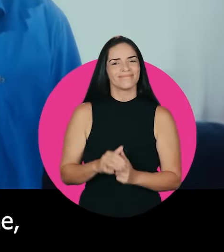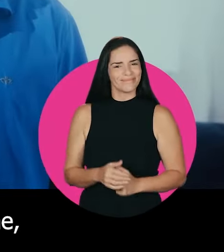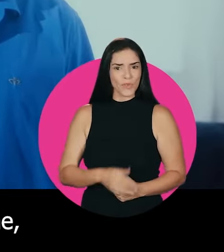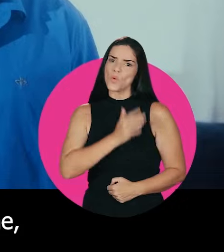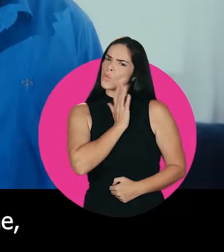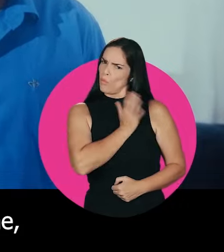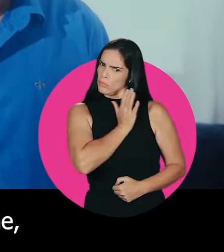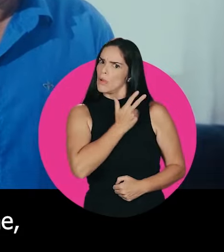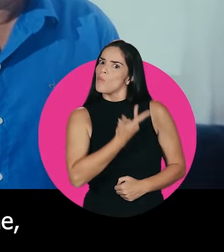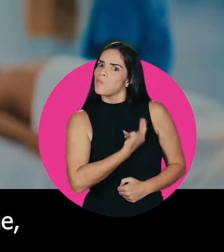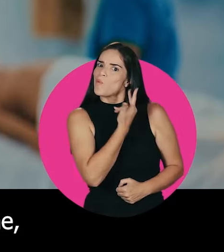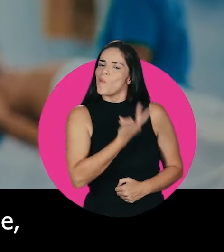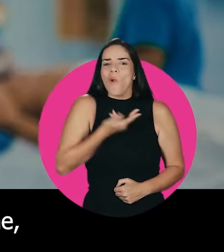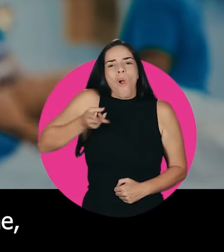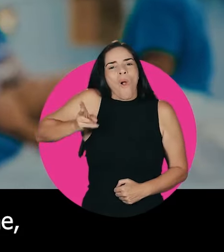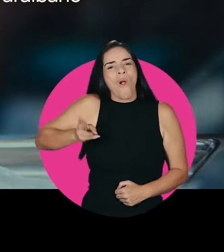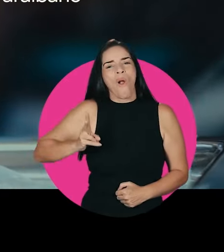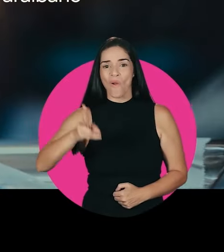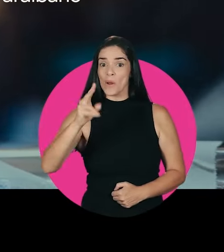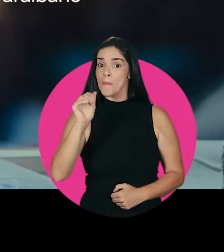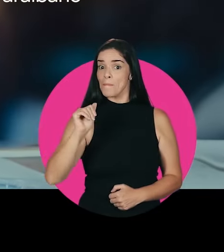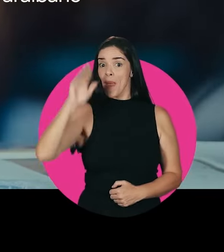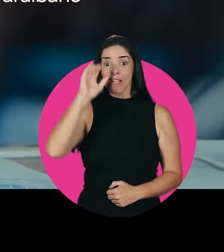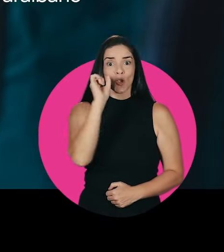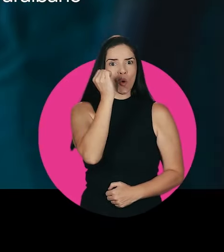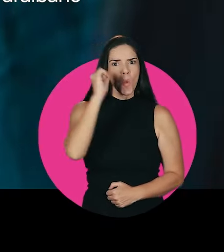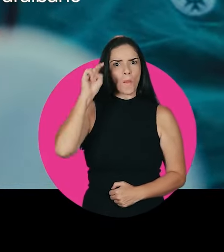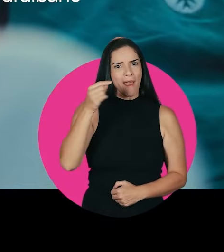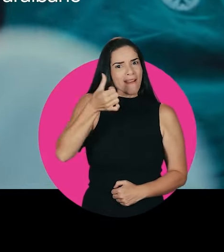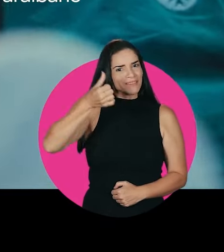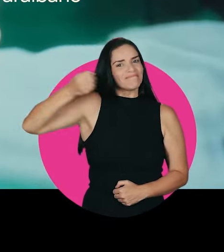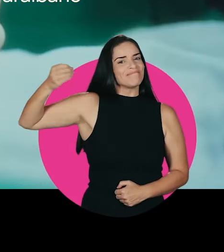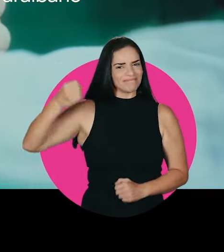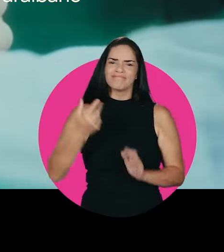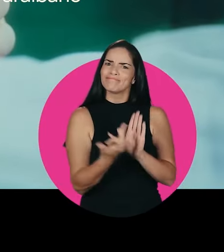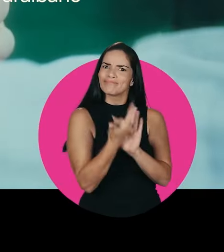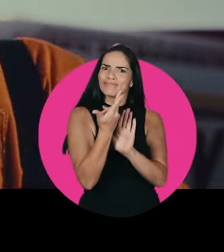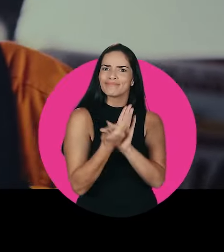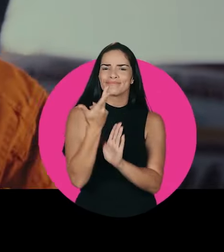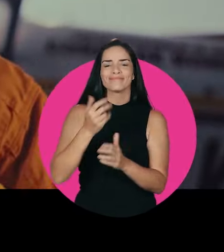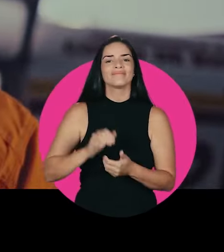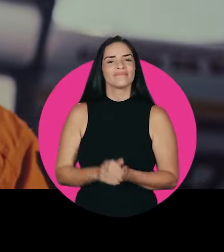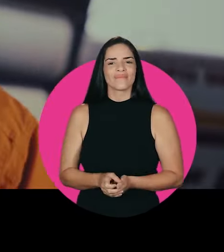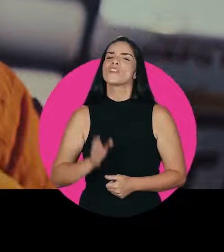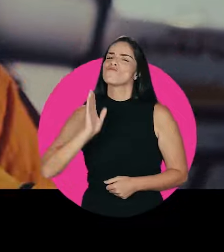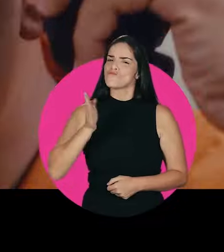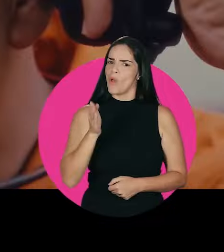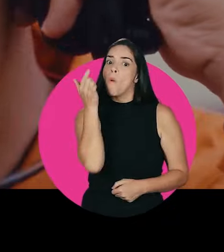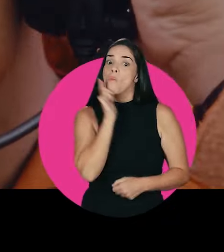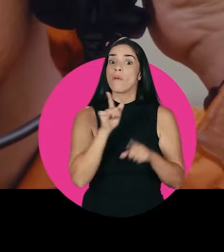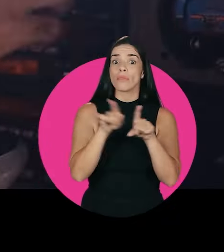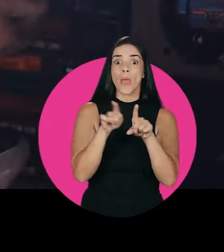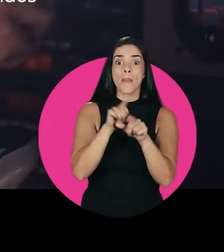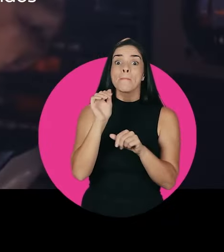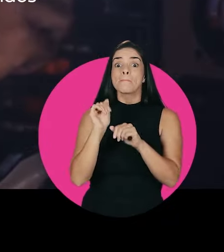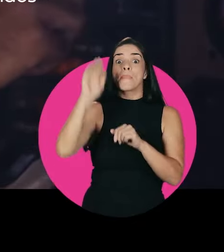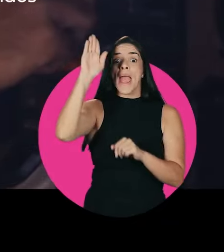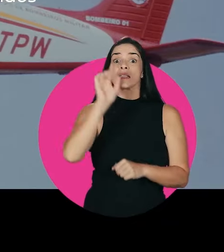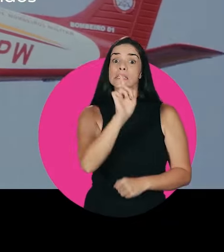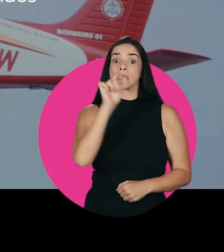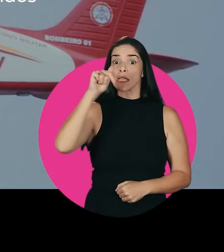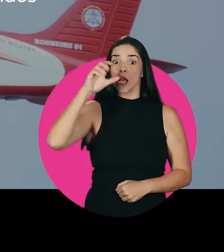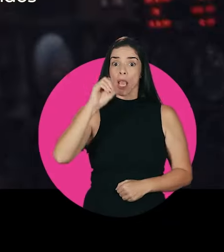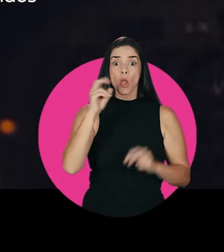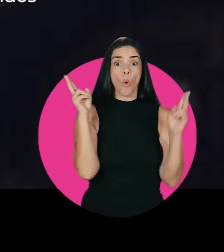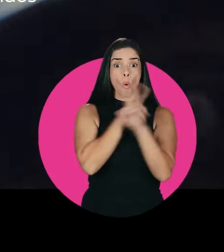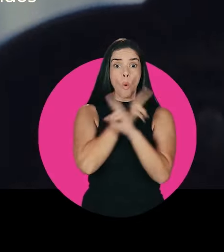O programa Coração Paraibano segue firme, com mais de 8.600 procedimentos. Foram realizados 190